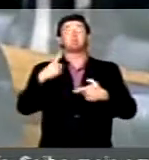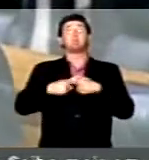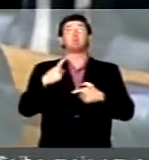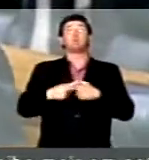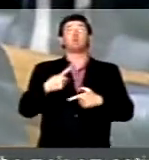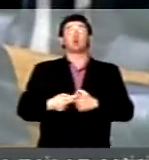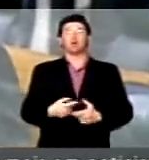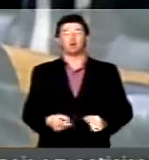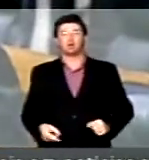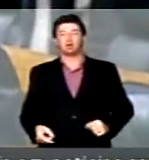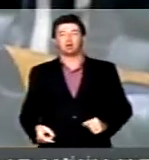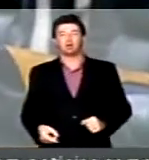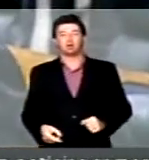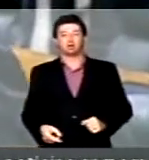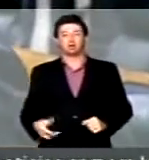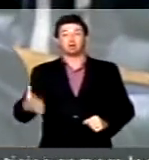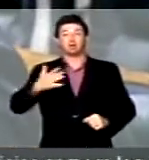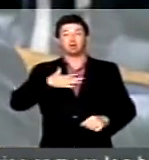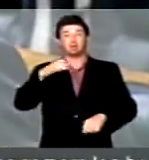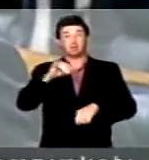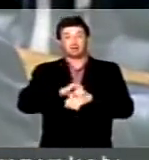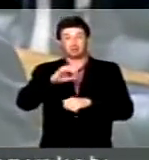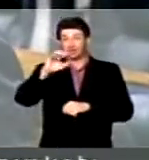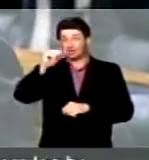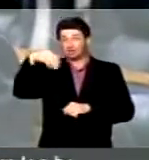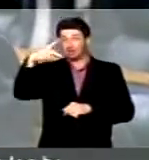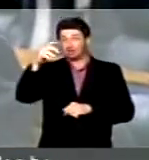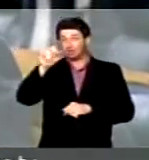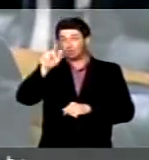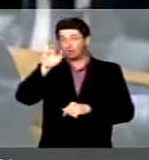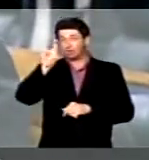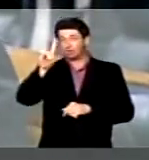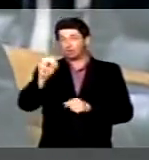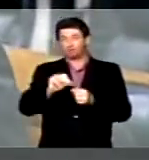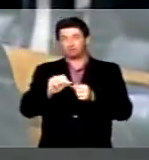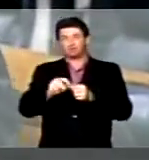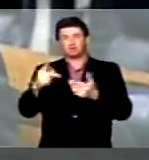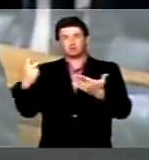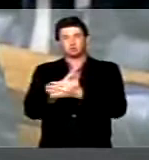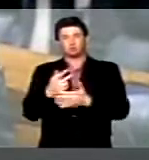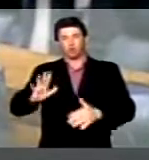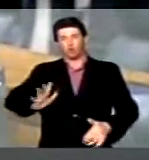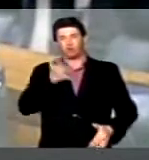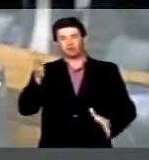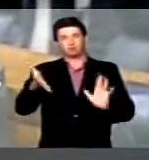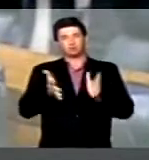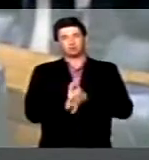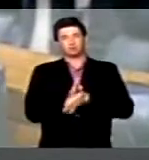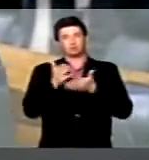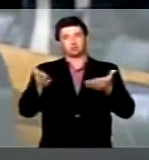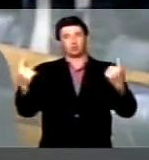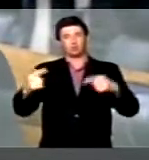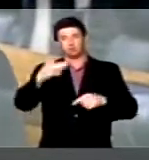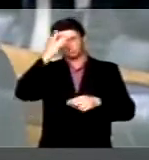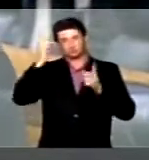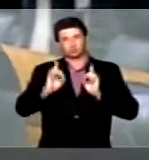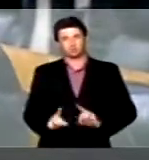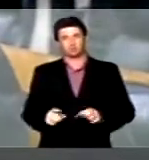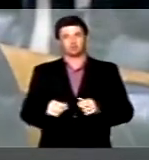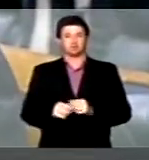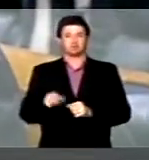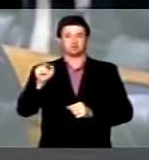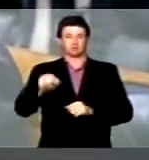o porquê que a minha capital, Campo Grande, toma uma decisão discriminatória contra os